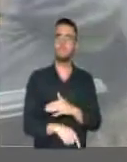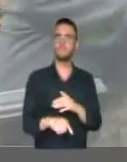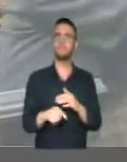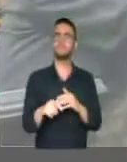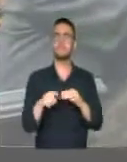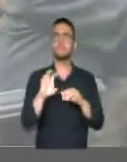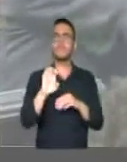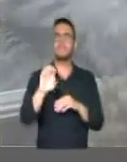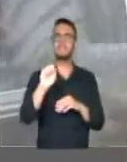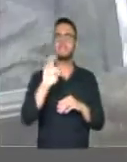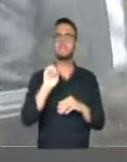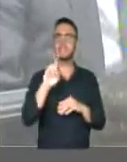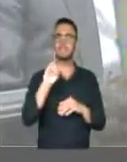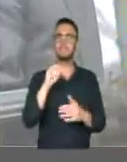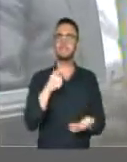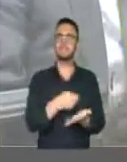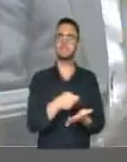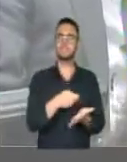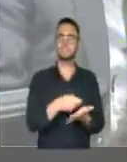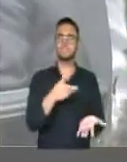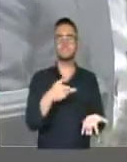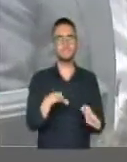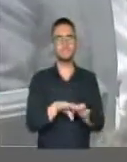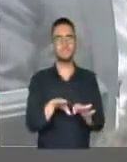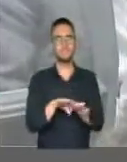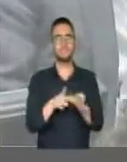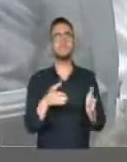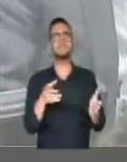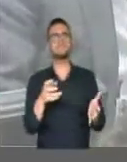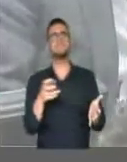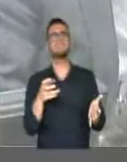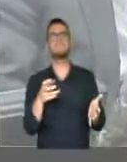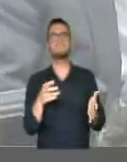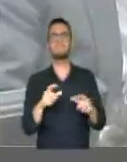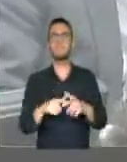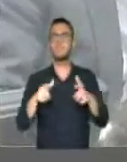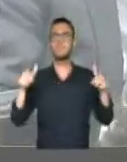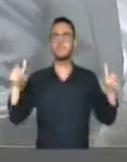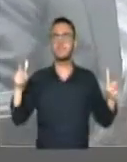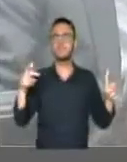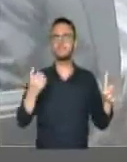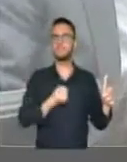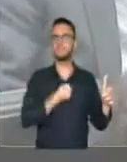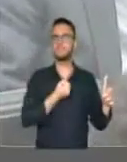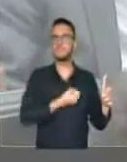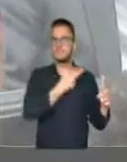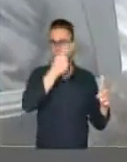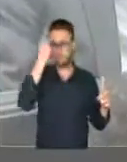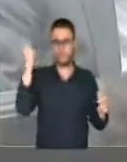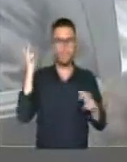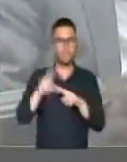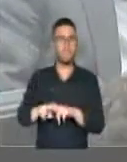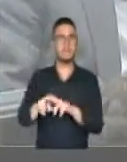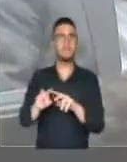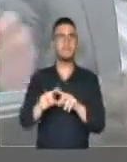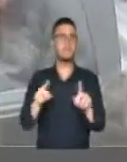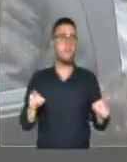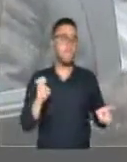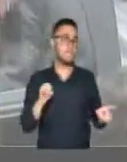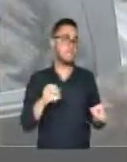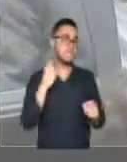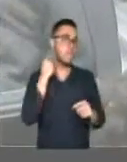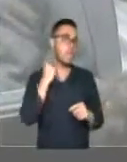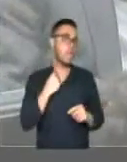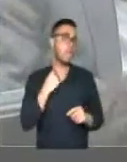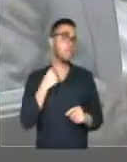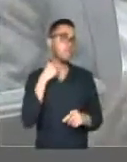Estado punitivista, aumentar o número de desvalidos na cadeia, mas quando é colarinho branco,